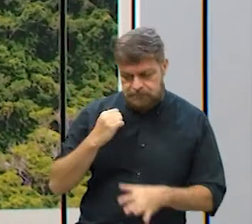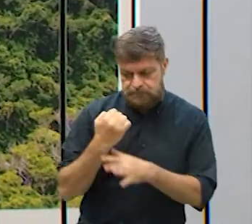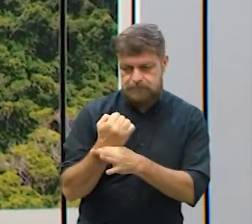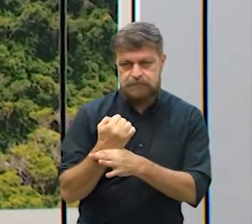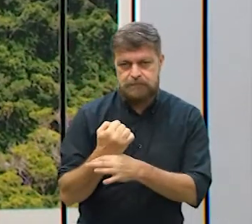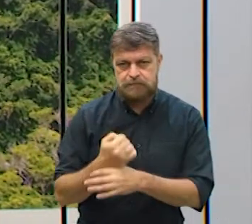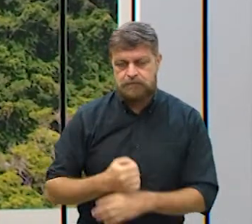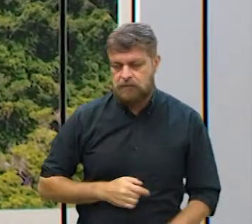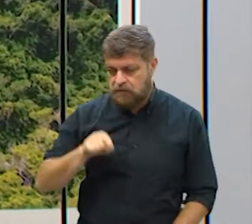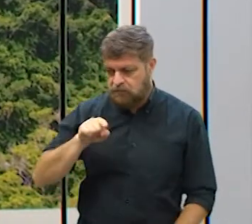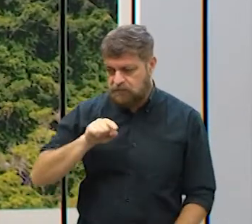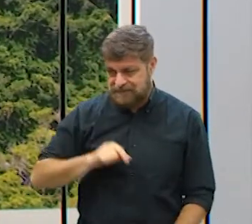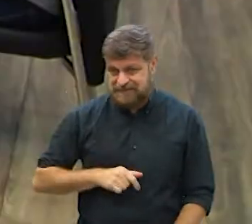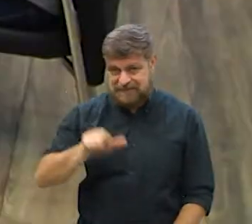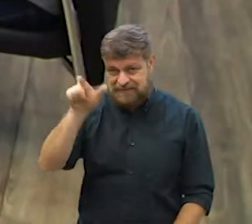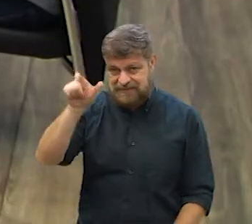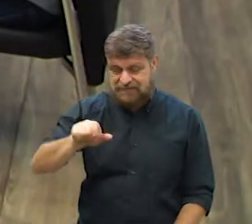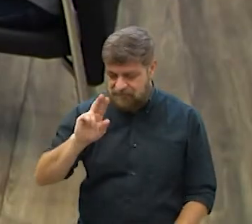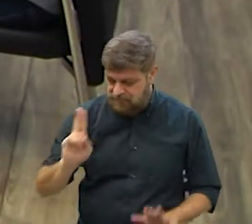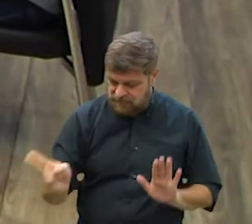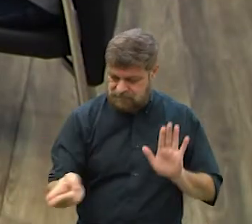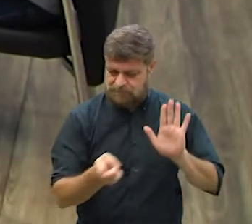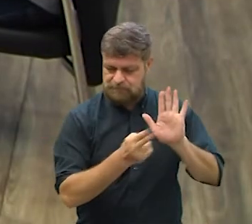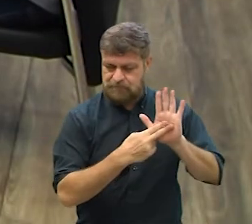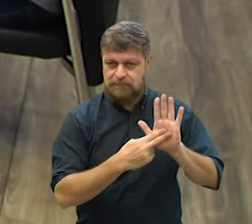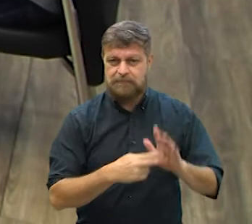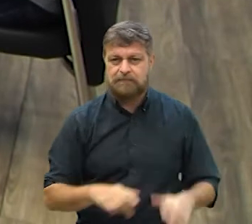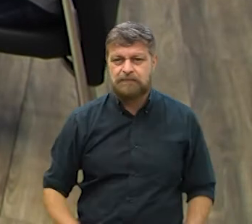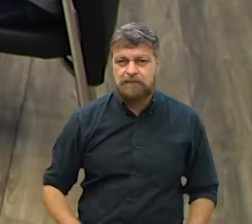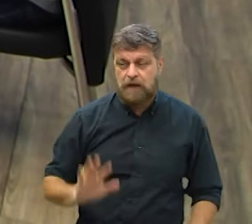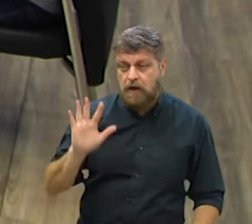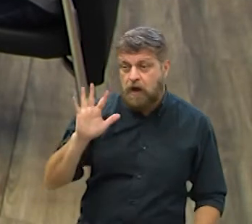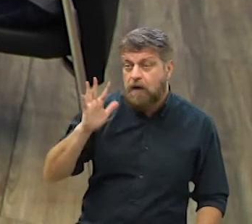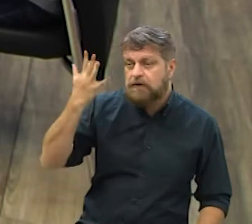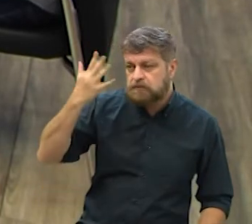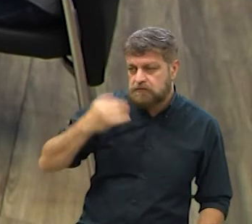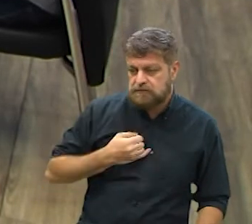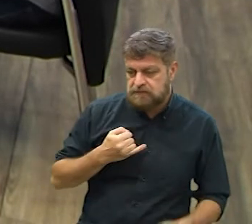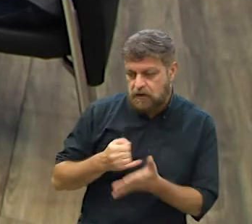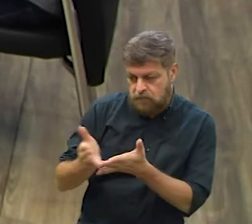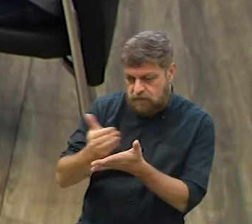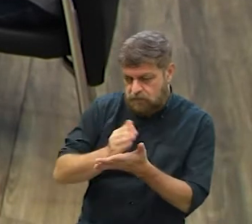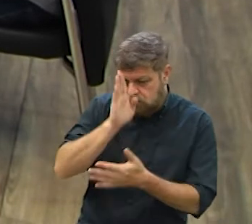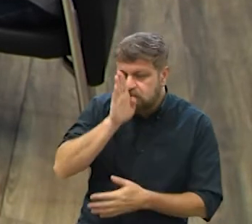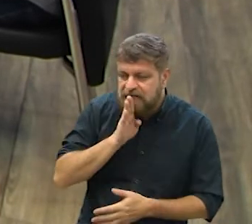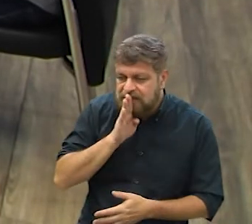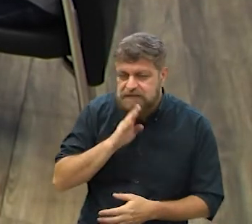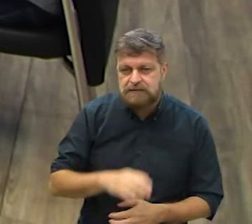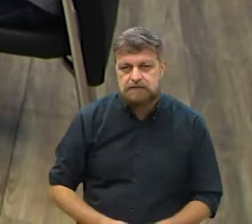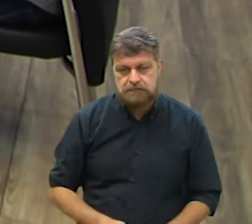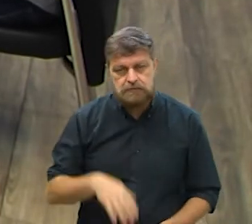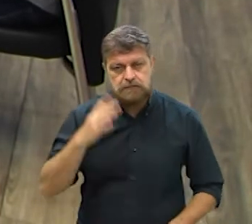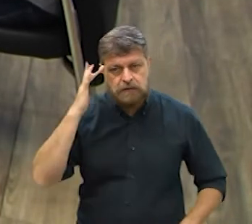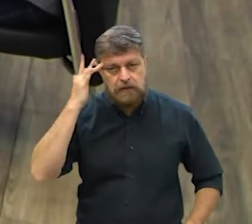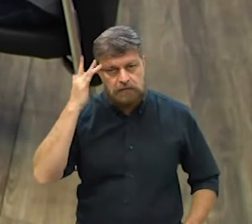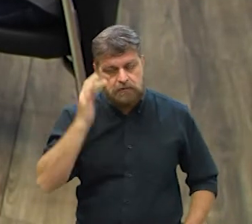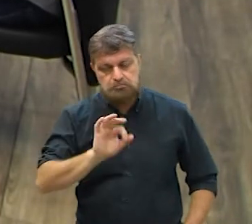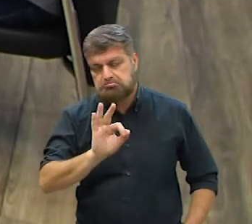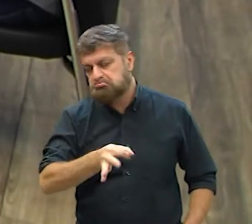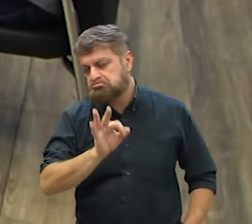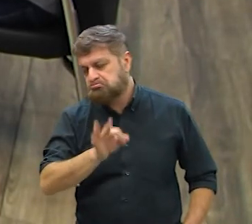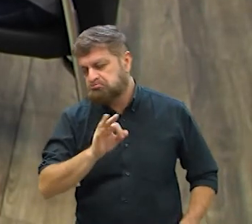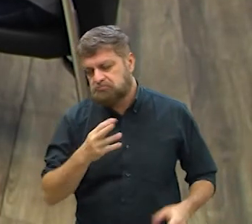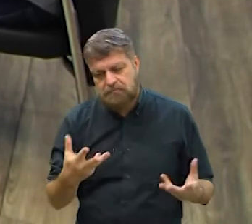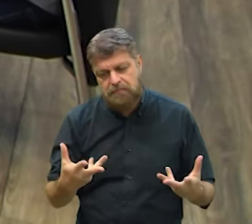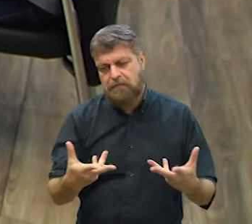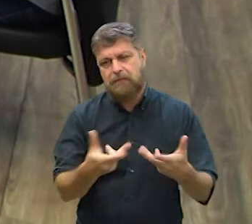ficar eternizado na cidade de Campinas. É uma solução, secretário, essa isenção? Eu acho, acho